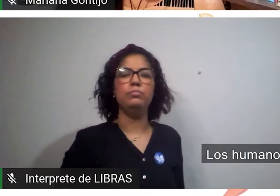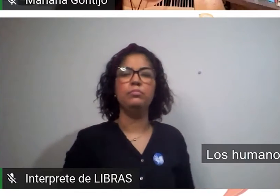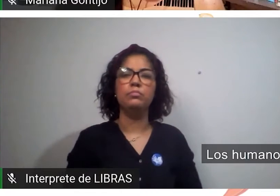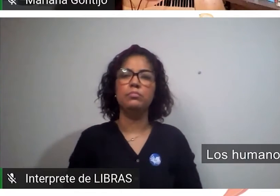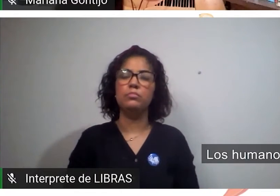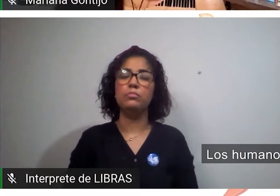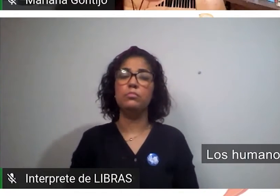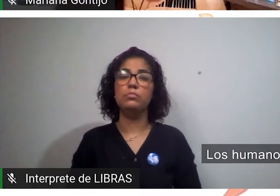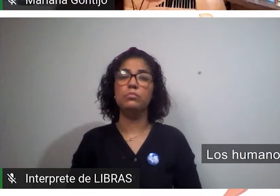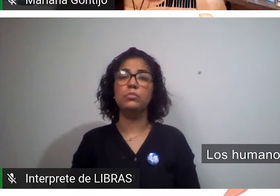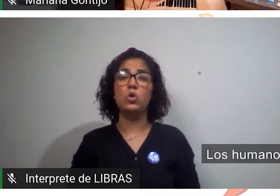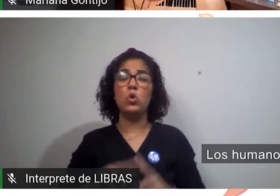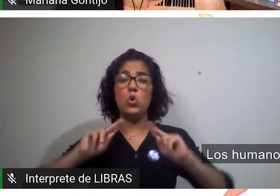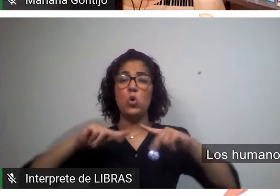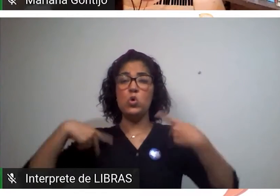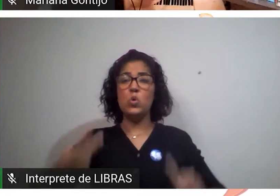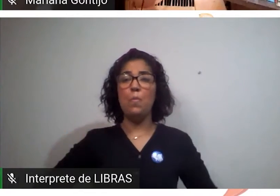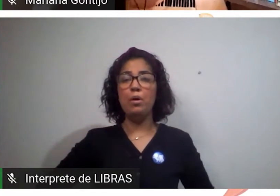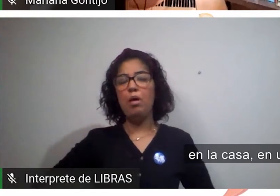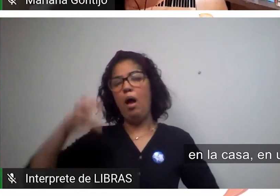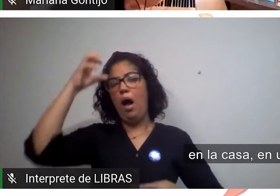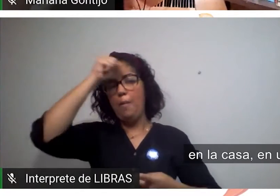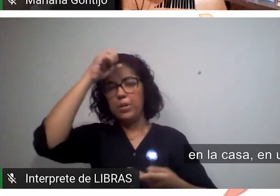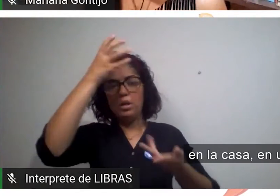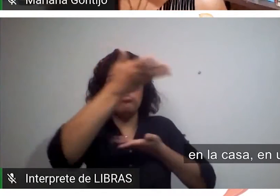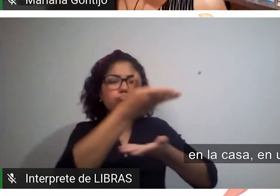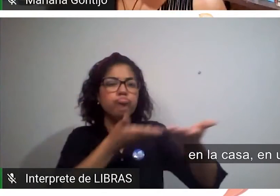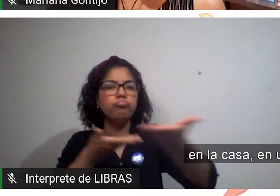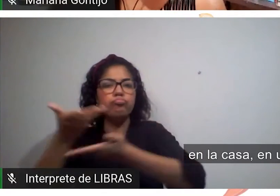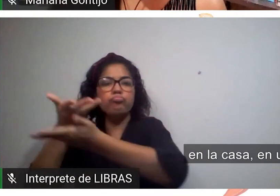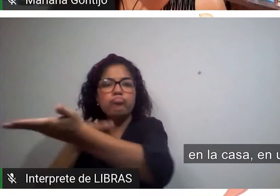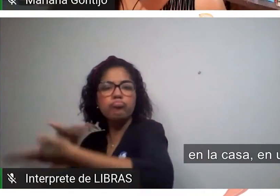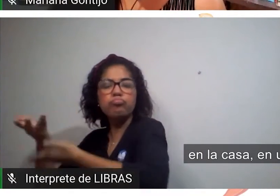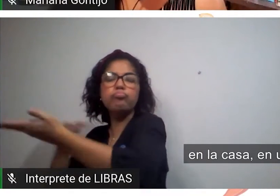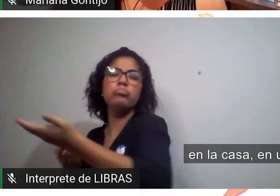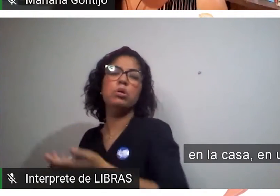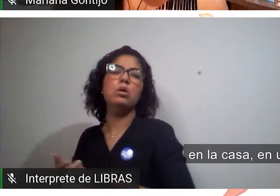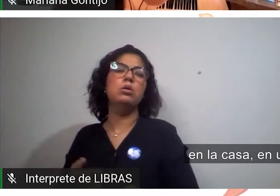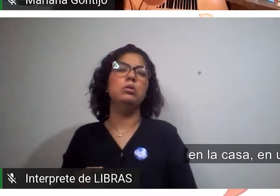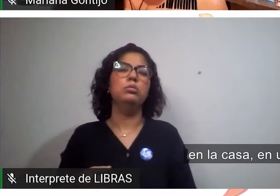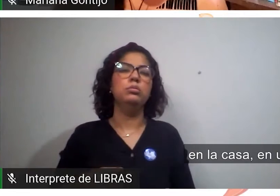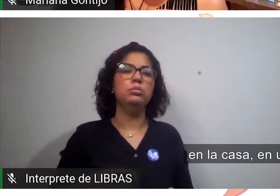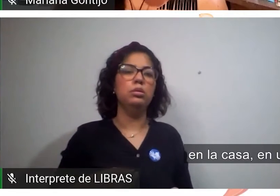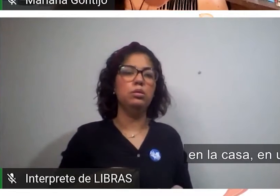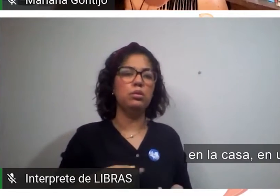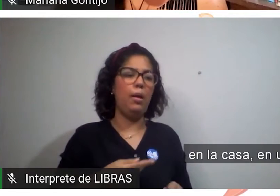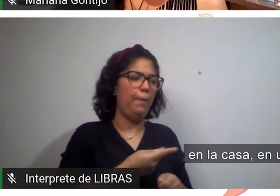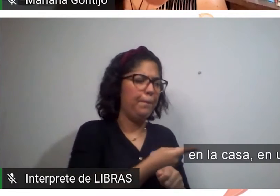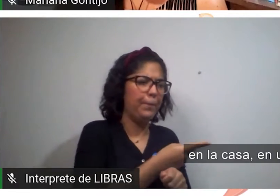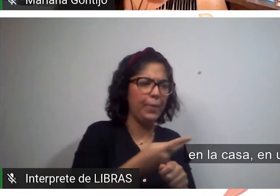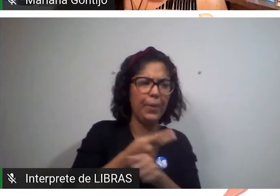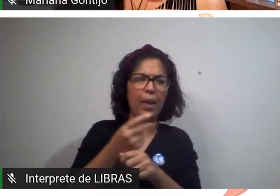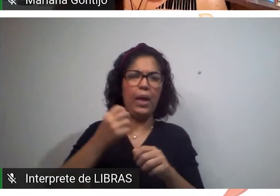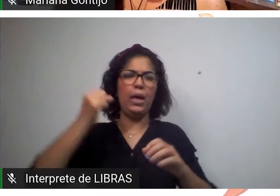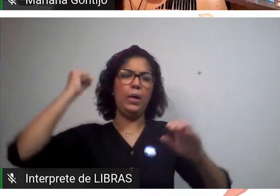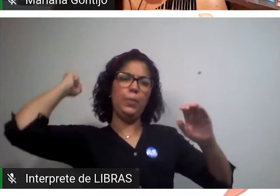aprenderam a colaborar numa caça, numa caminhada, a se